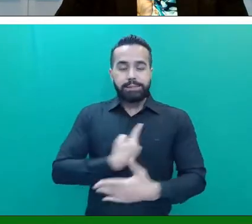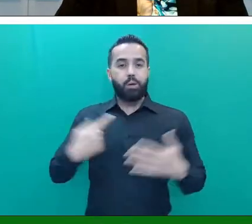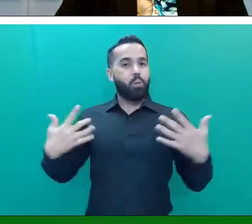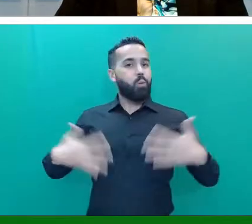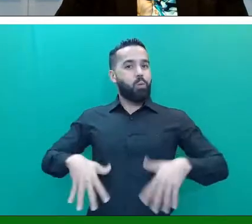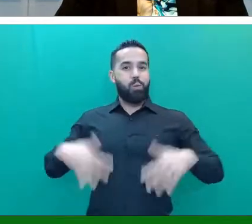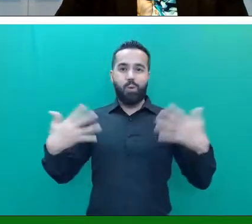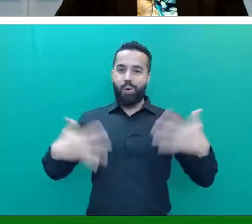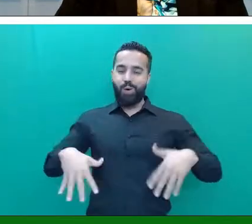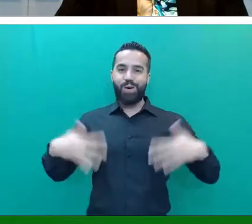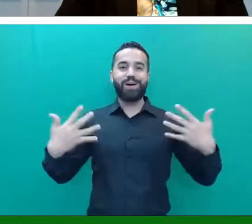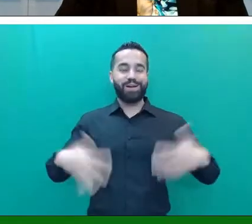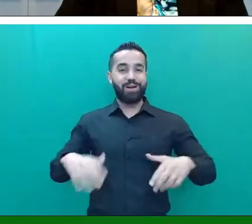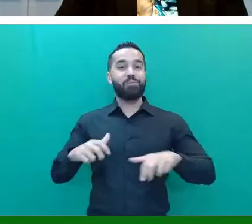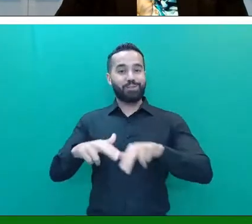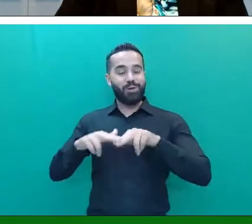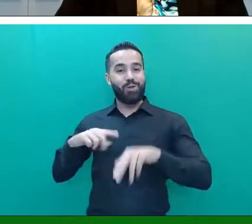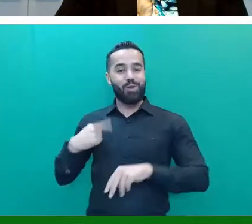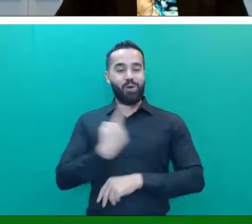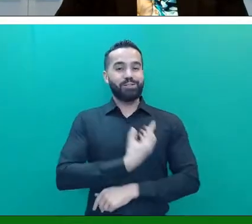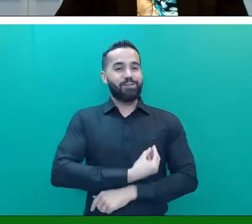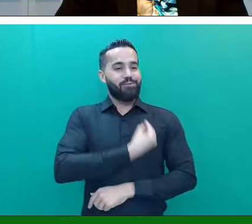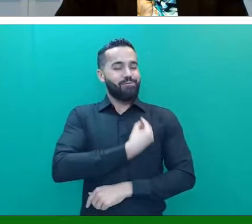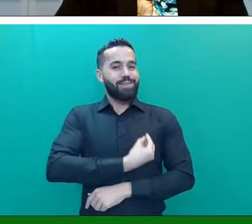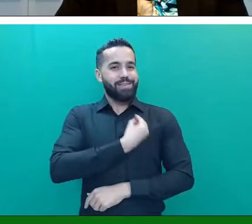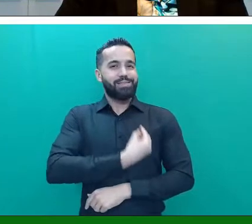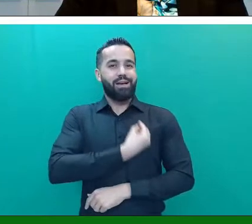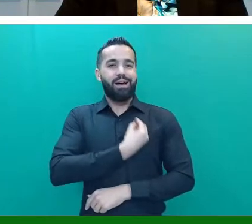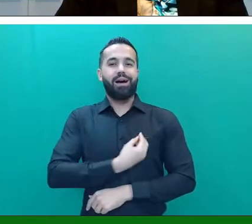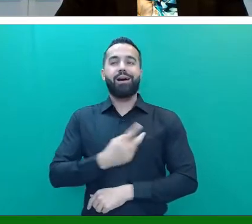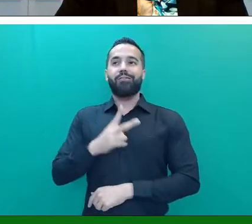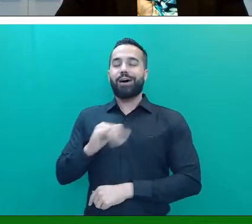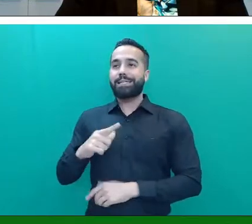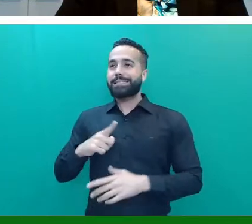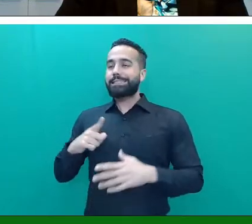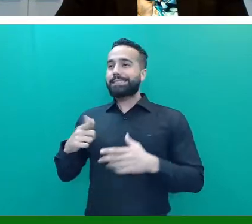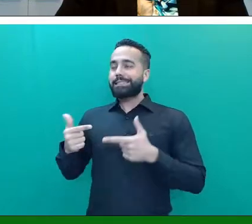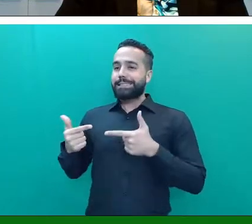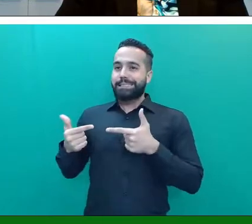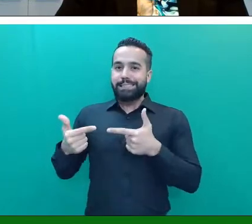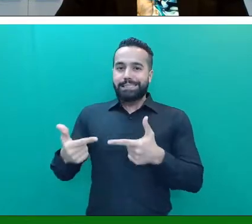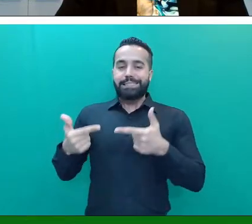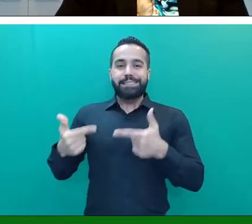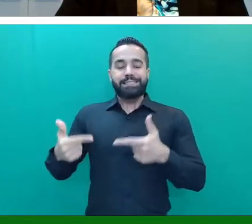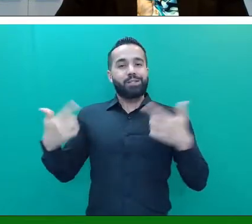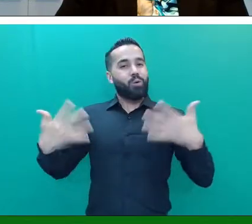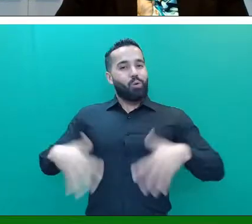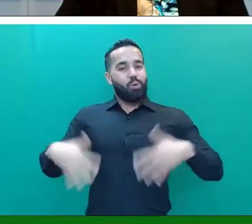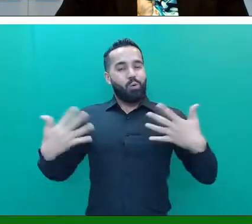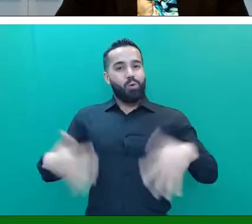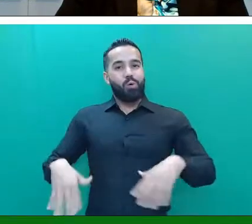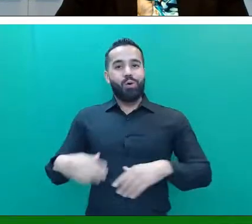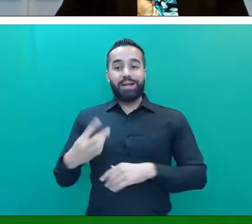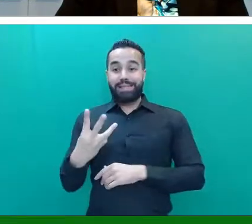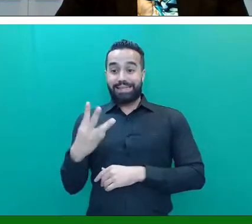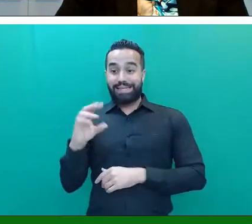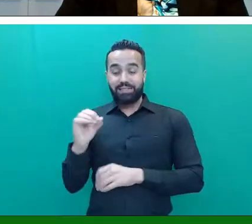vida vai se esvaindo. É aquilo que eu dizia antes, né? 30 anos para nós é